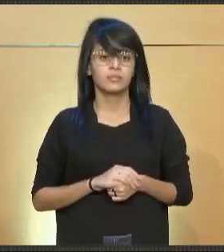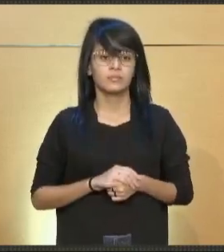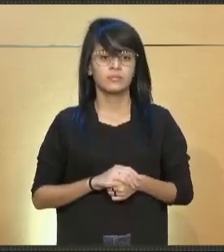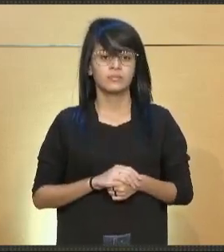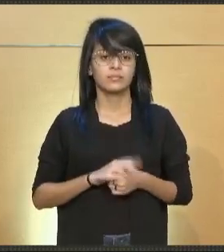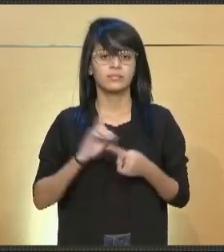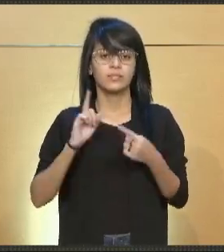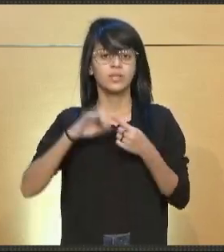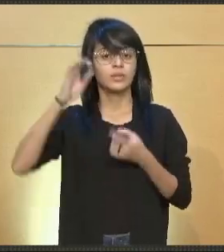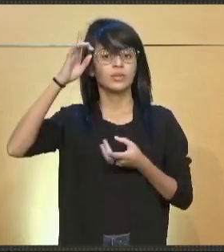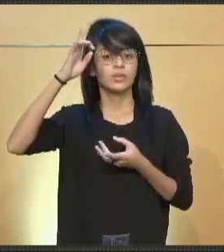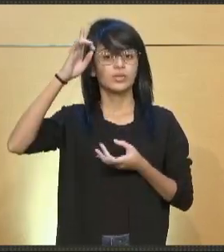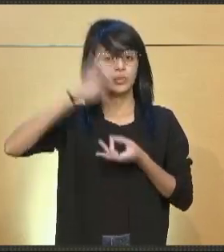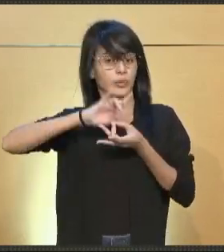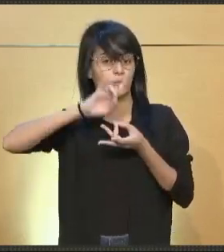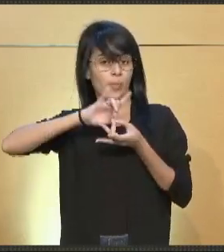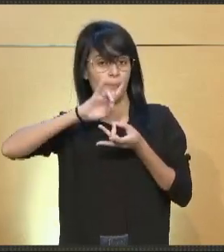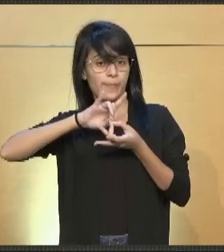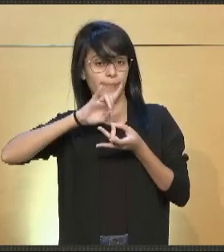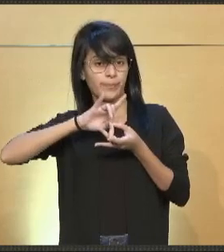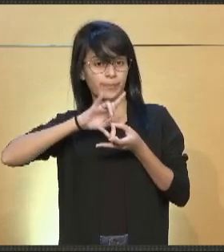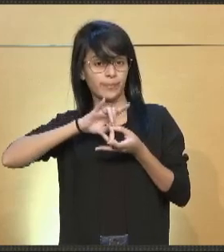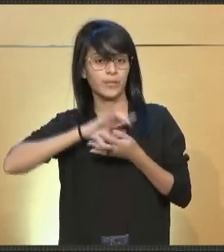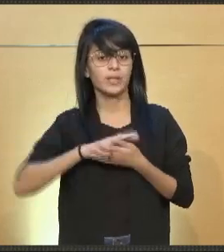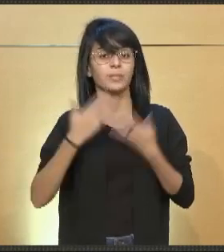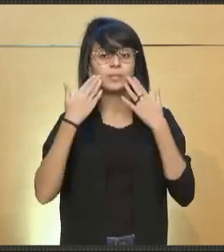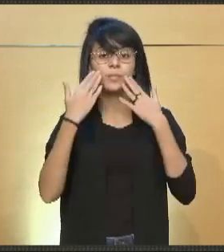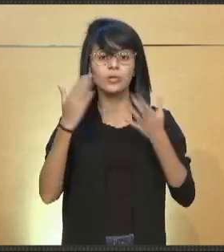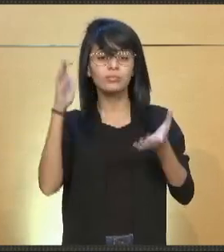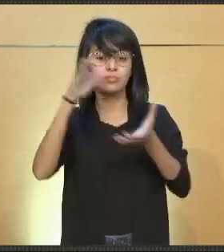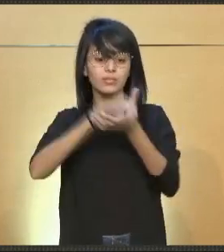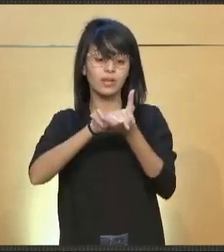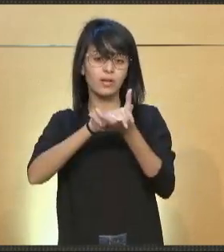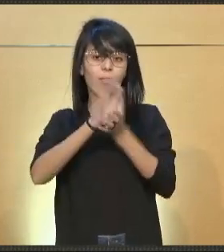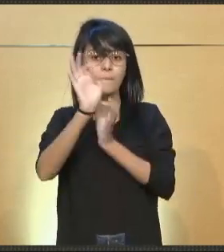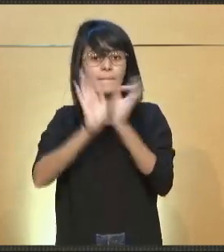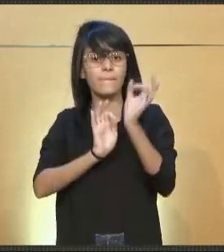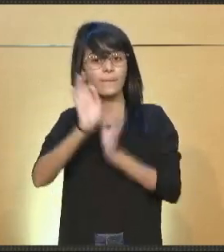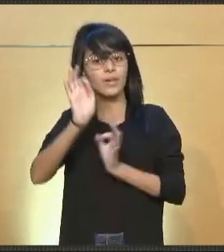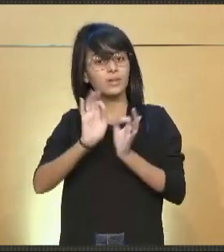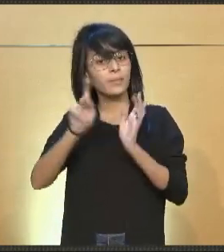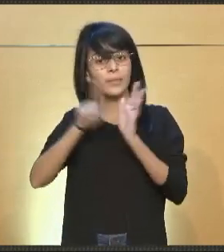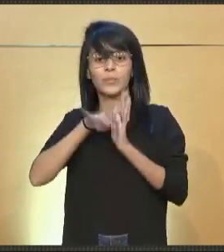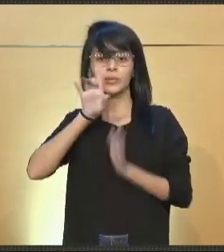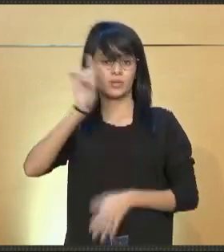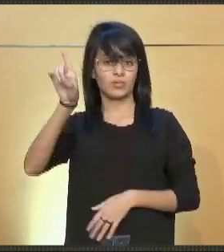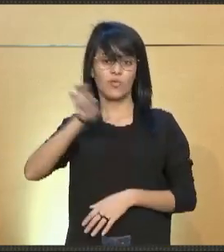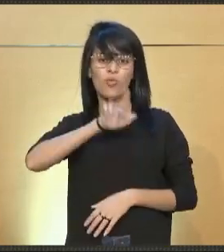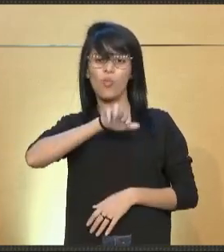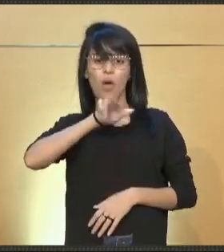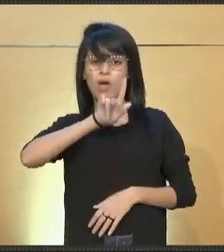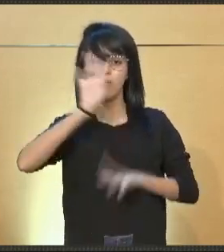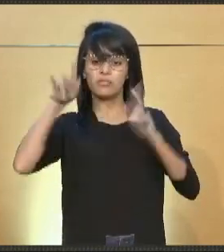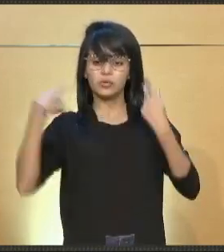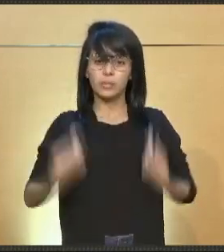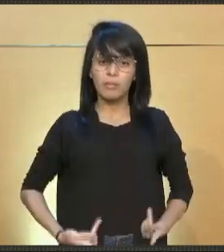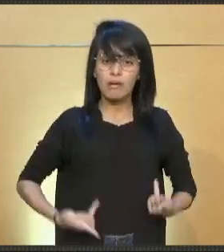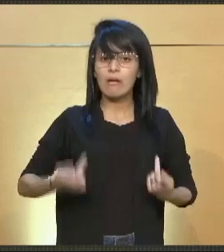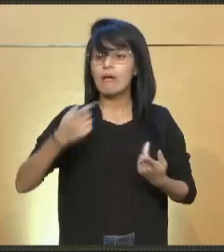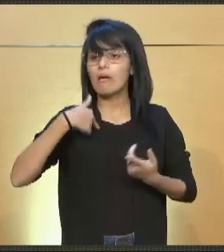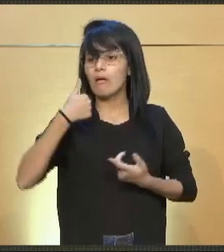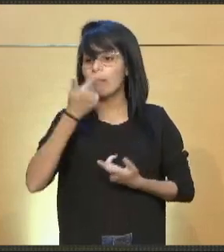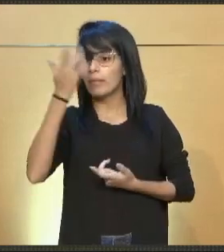aspecto espiritual. É o aspecto que demonstra o casamento como um projeto divino. Não foi o homem, não foi um